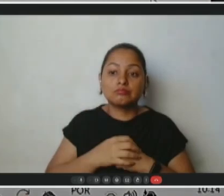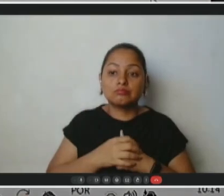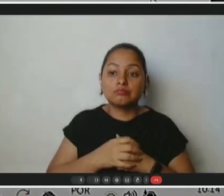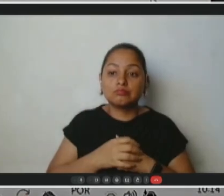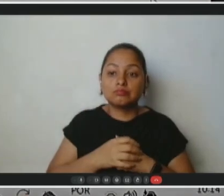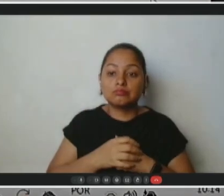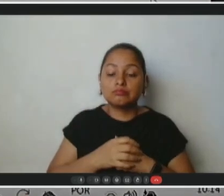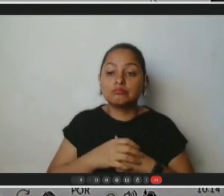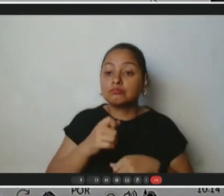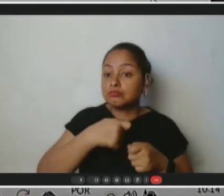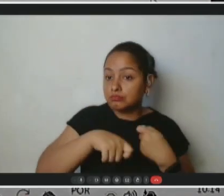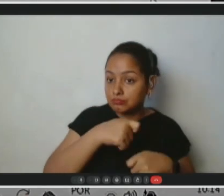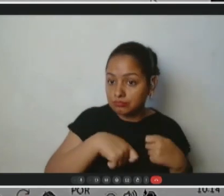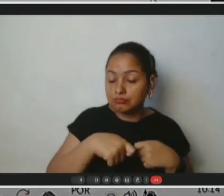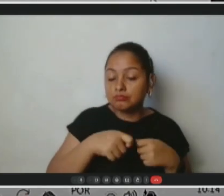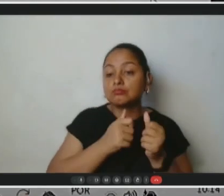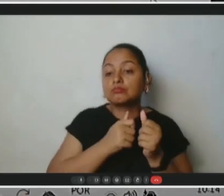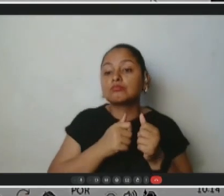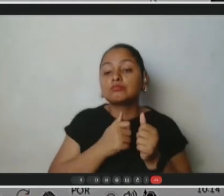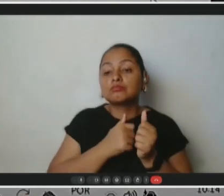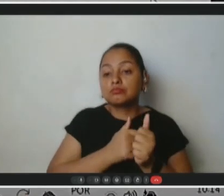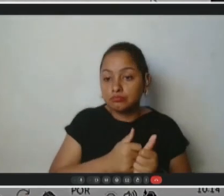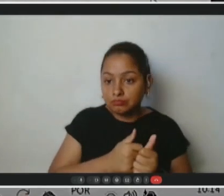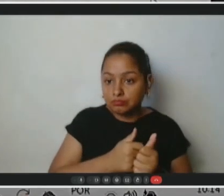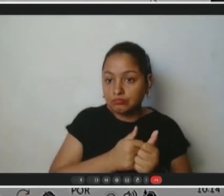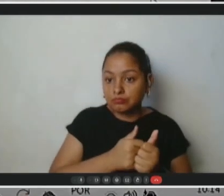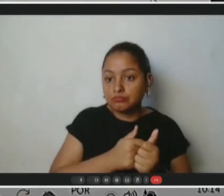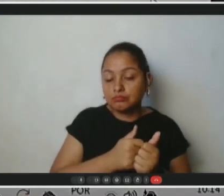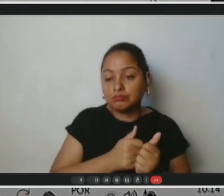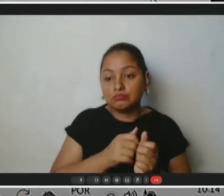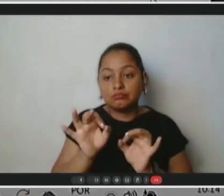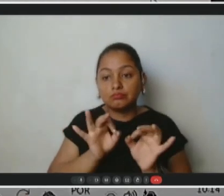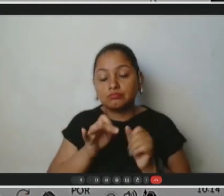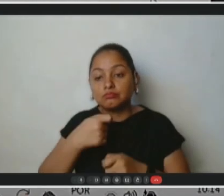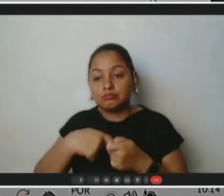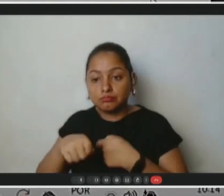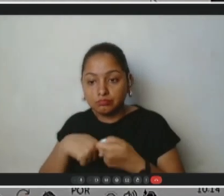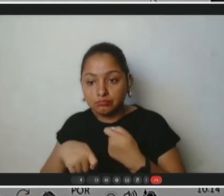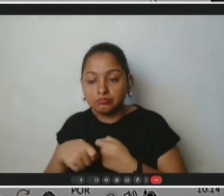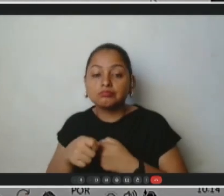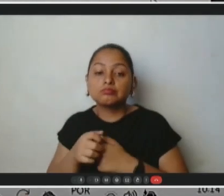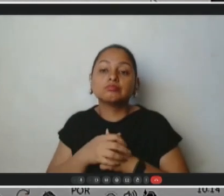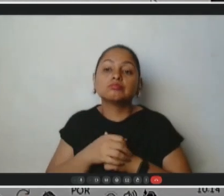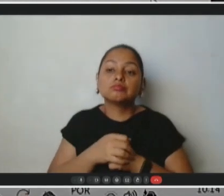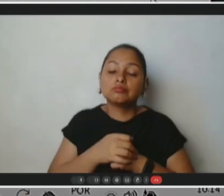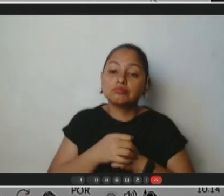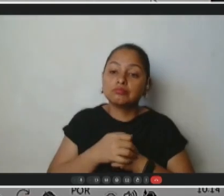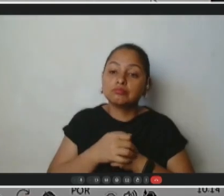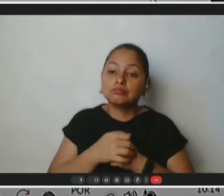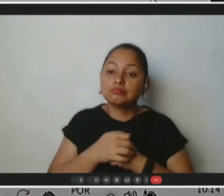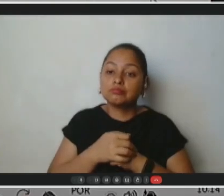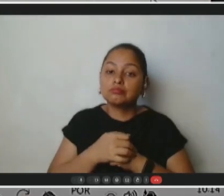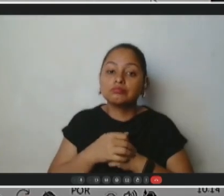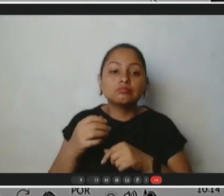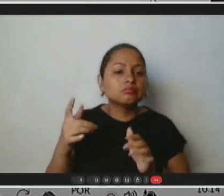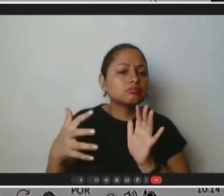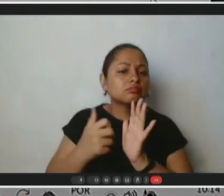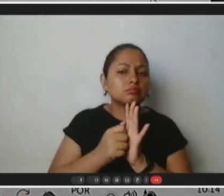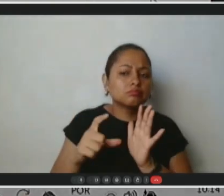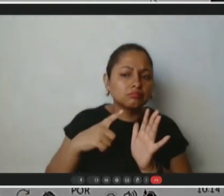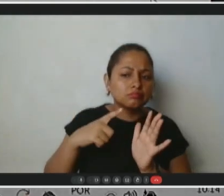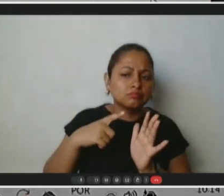e os acompanhamentos das execuções orçamentárias, financeiras, patrimoniais e as escriturações contábeis